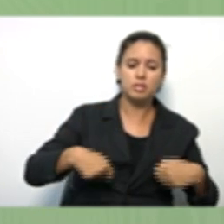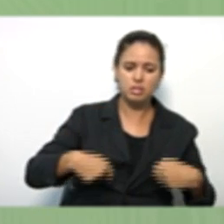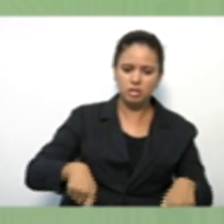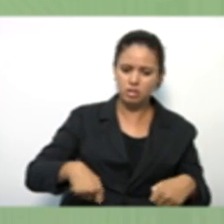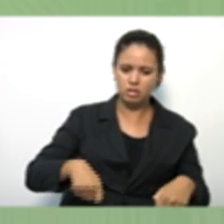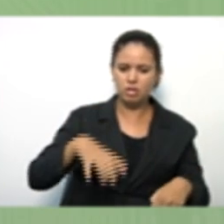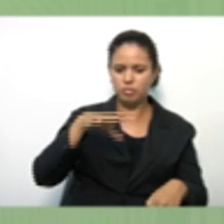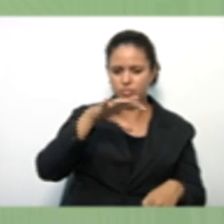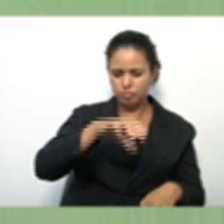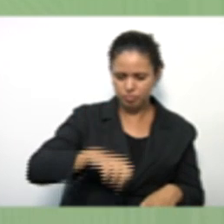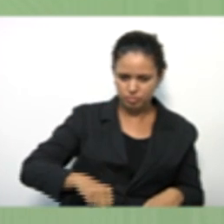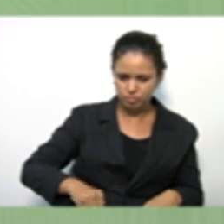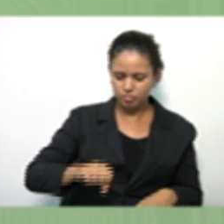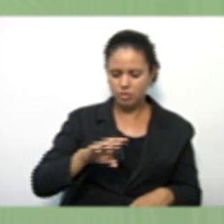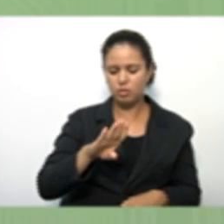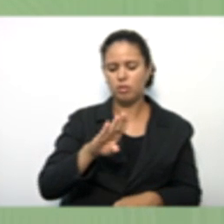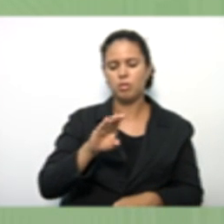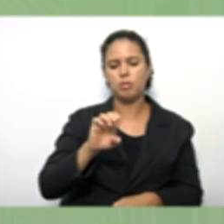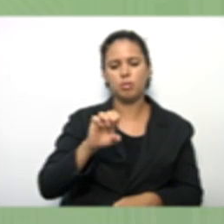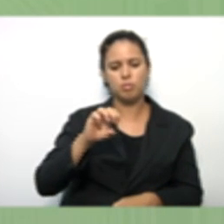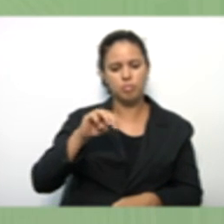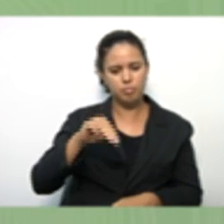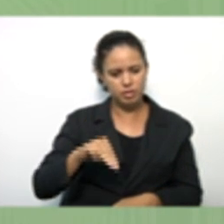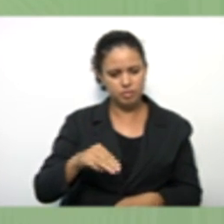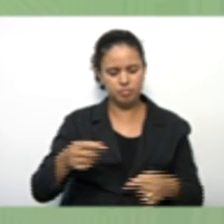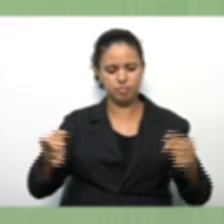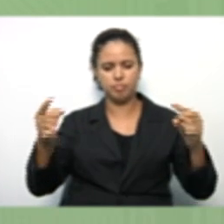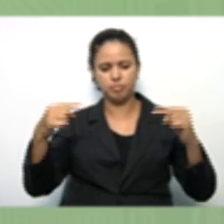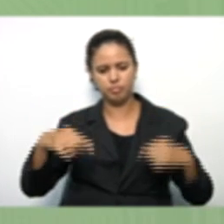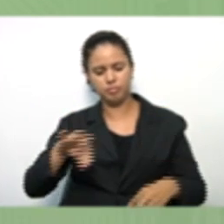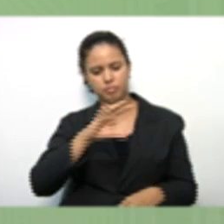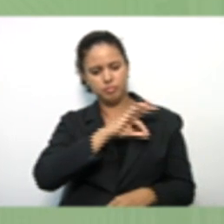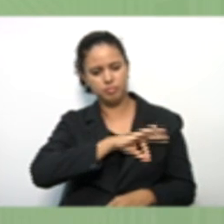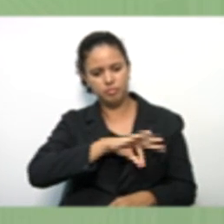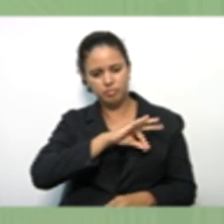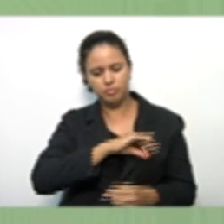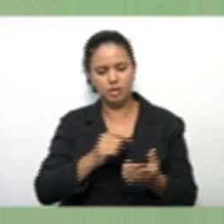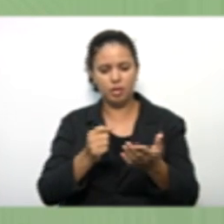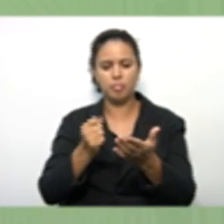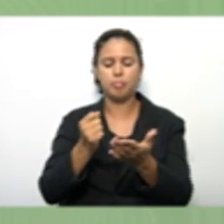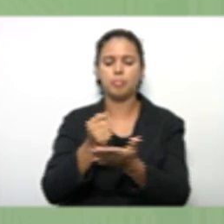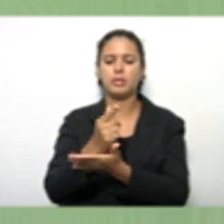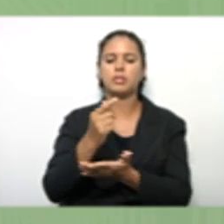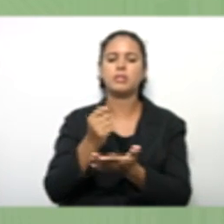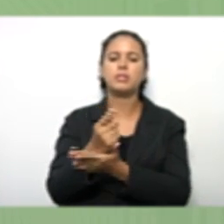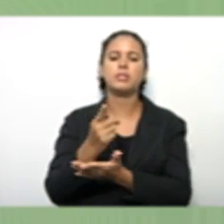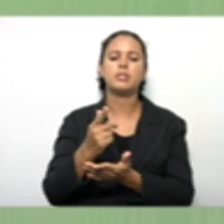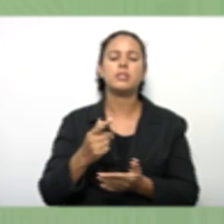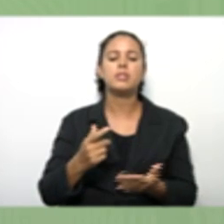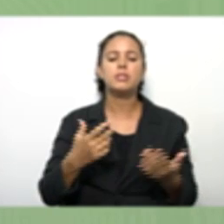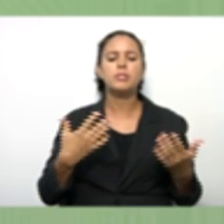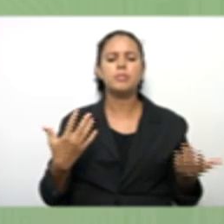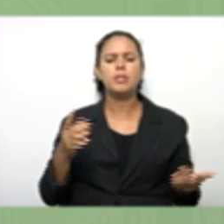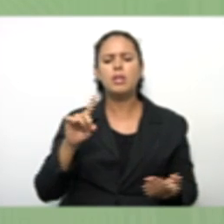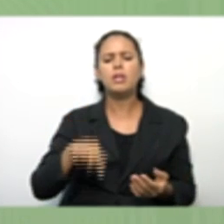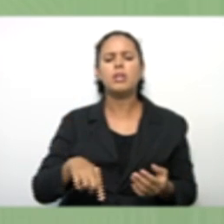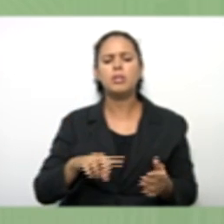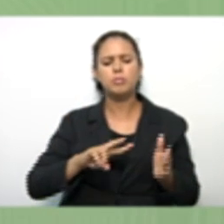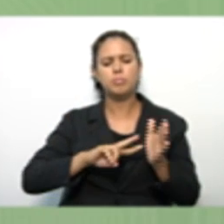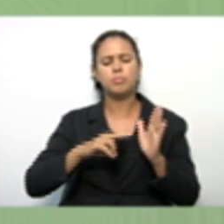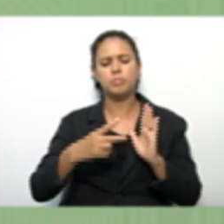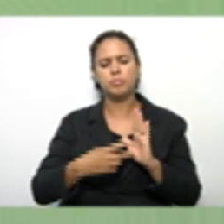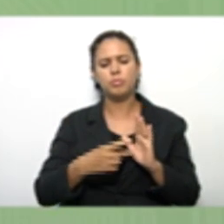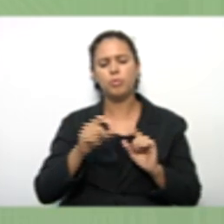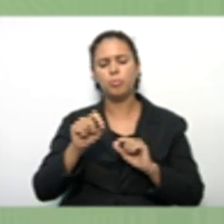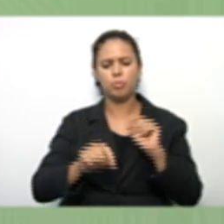seus fornecedores. Mas temos mais um aí, salário a pagar. Salário a pagar no valor de 3 mil.